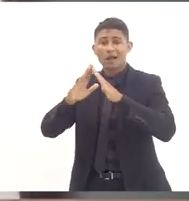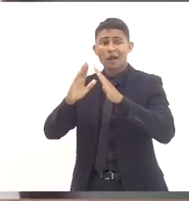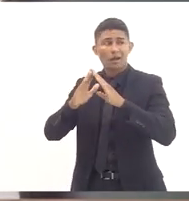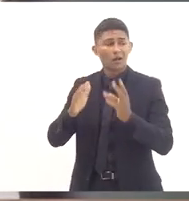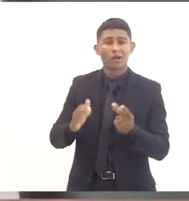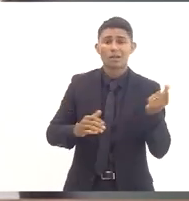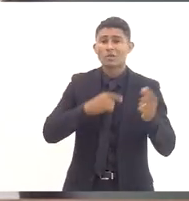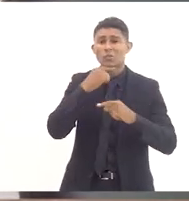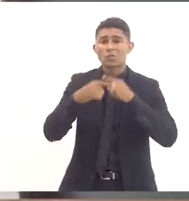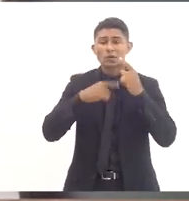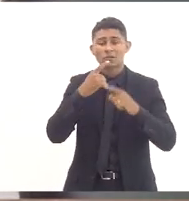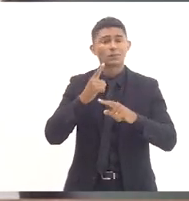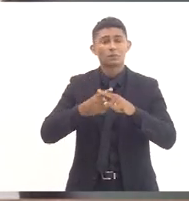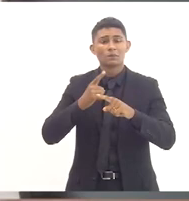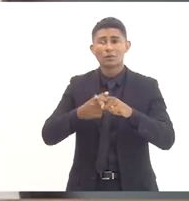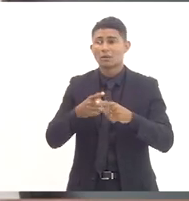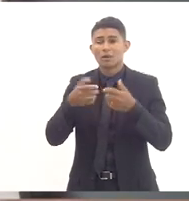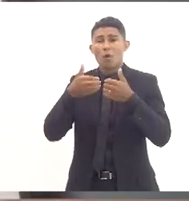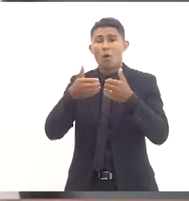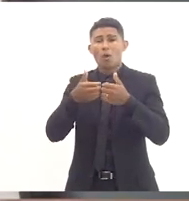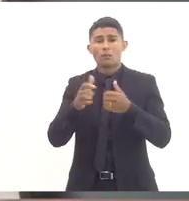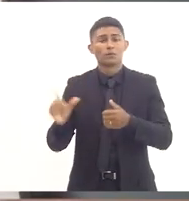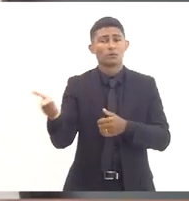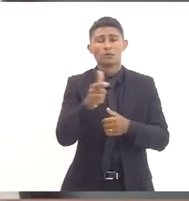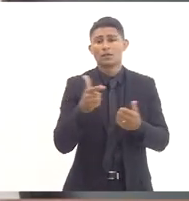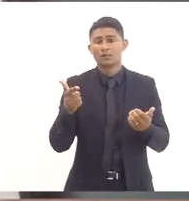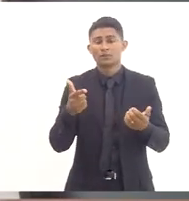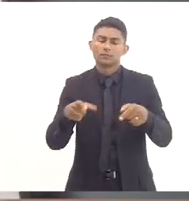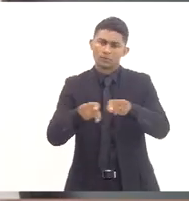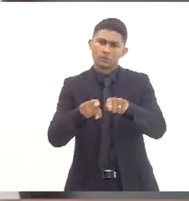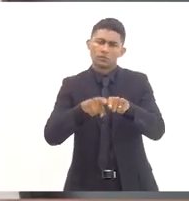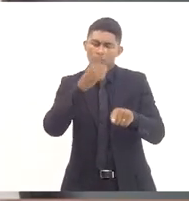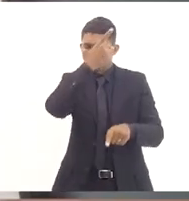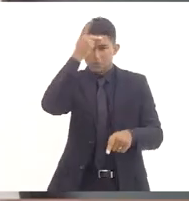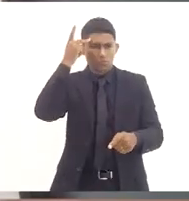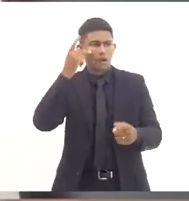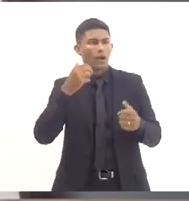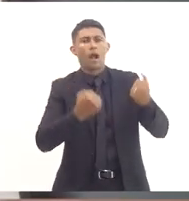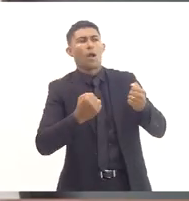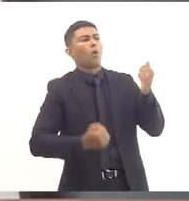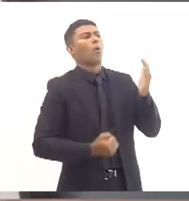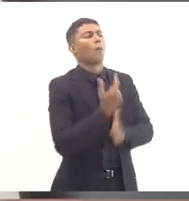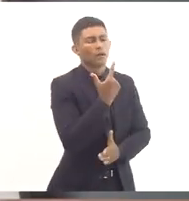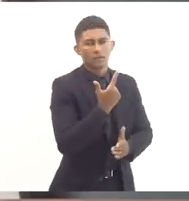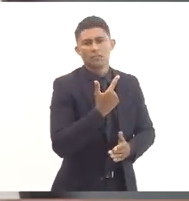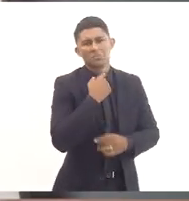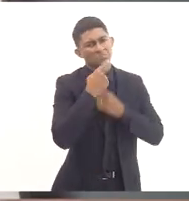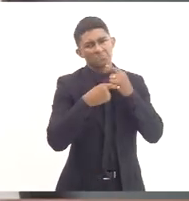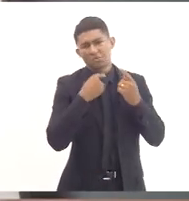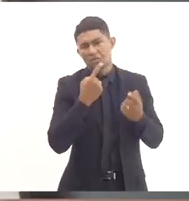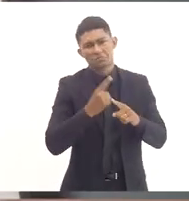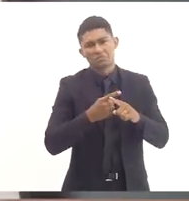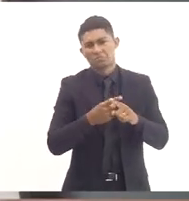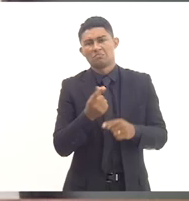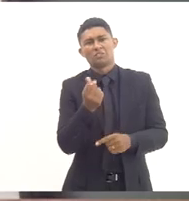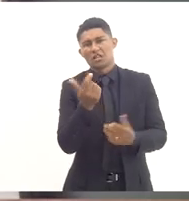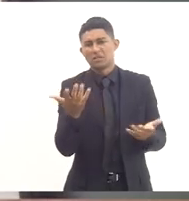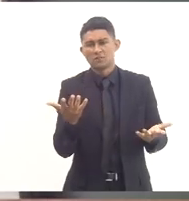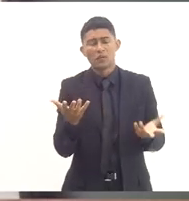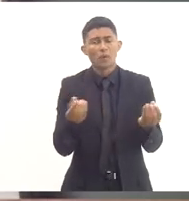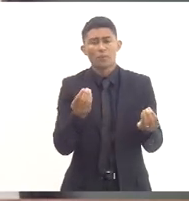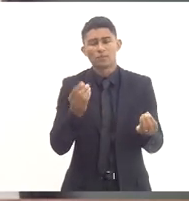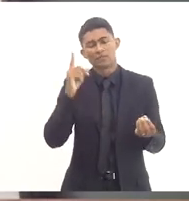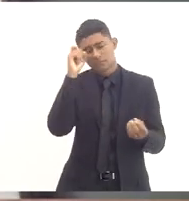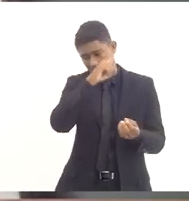porque não tem como sair que nem todo mundo pode comprar um carro bom né então é difícil nem seu